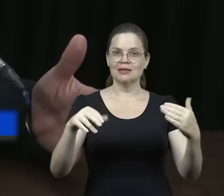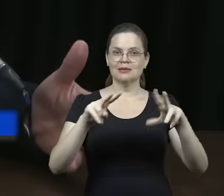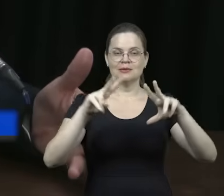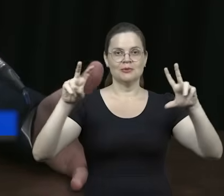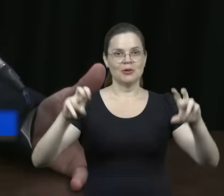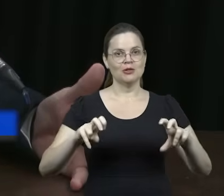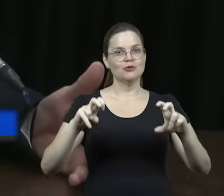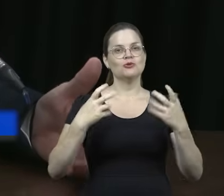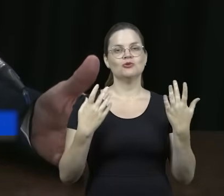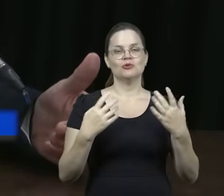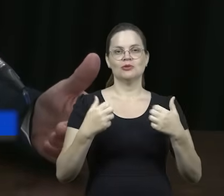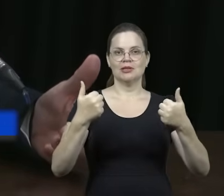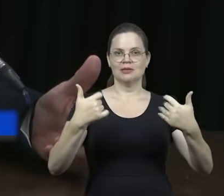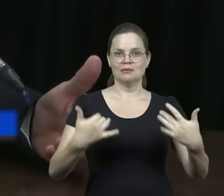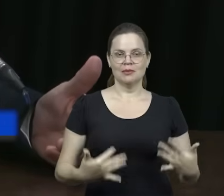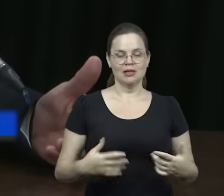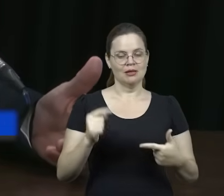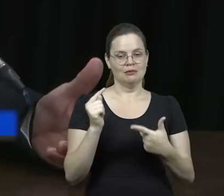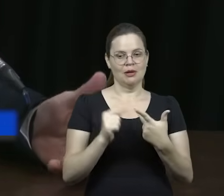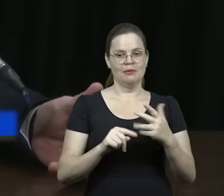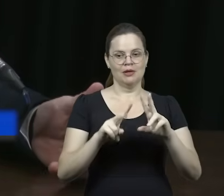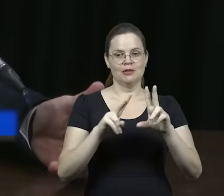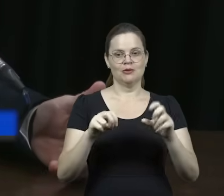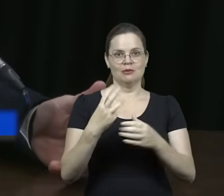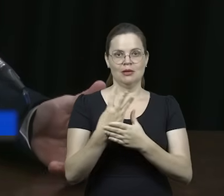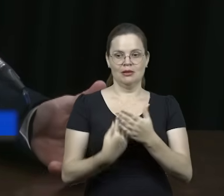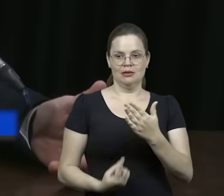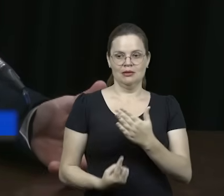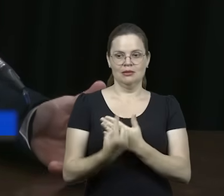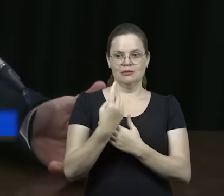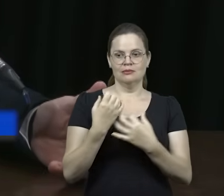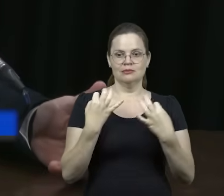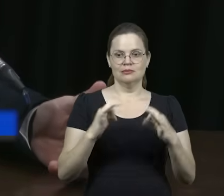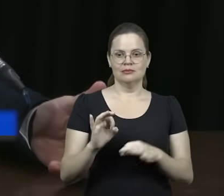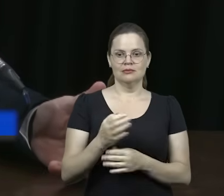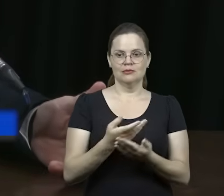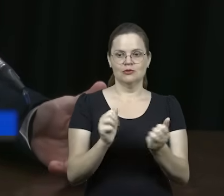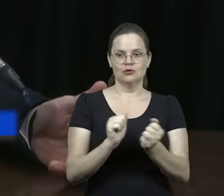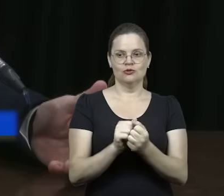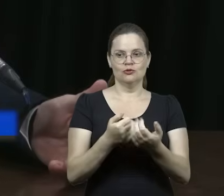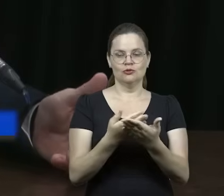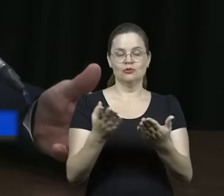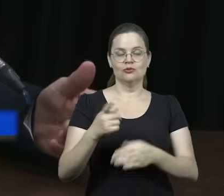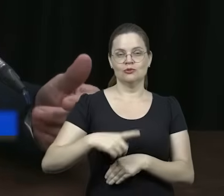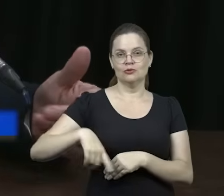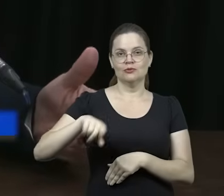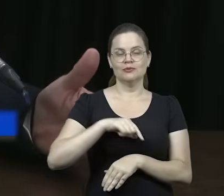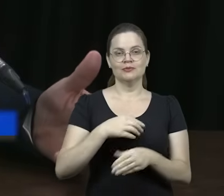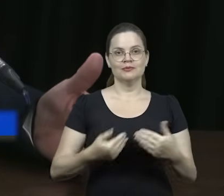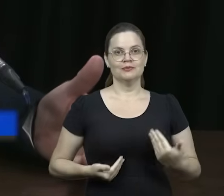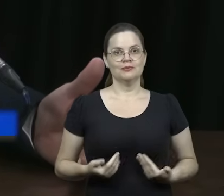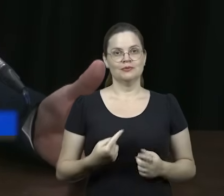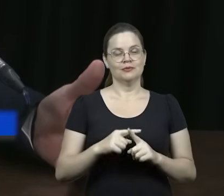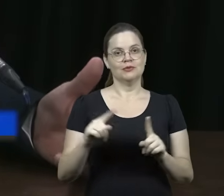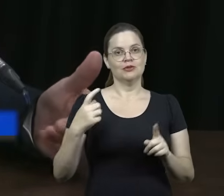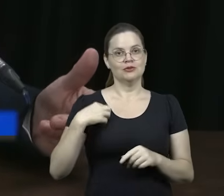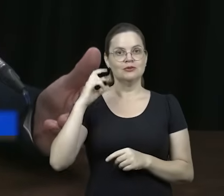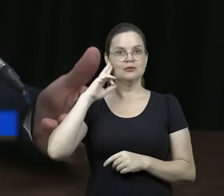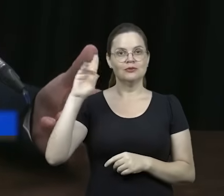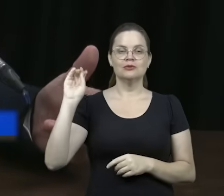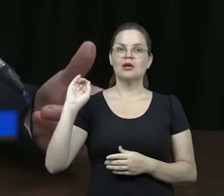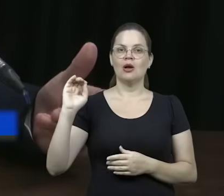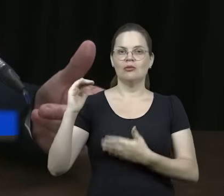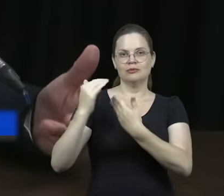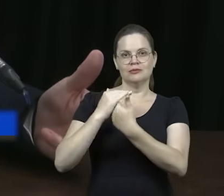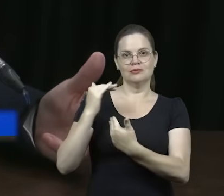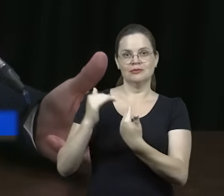esse assunto acerca da Trindade com os irmãos, e por uma orientação do Senhor, esse